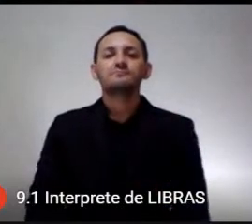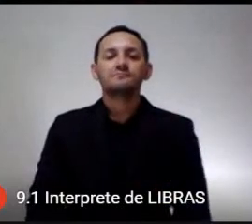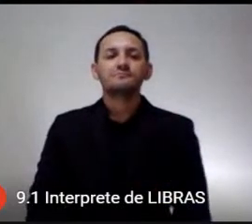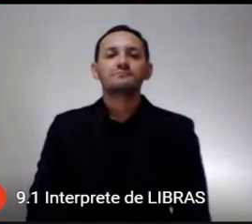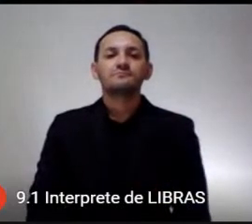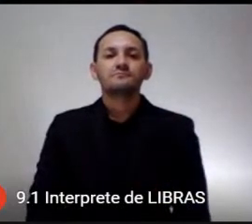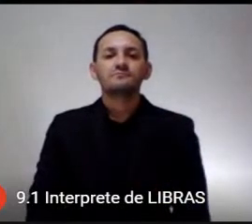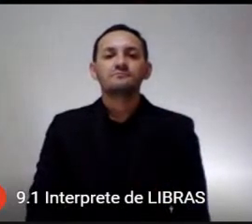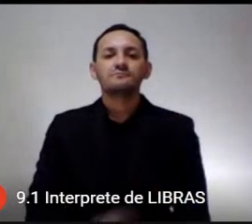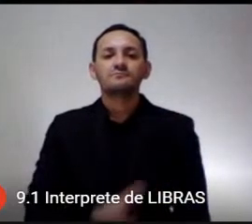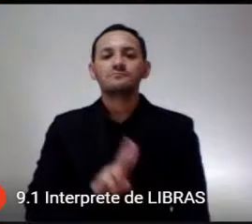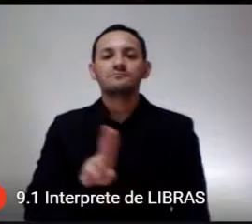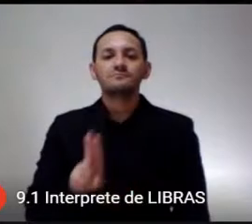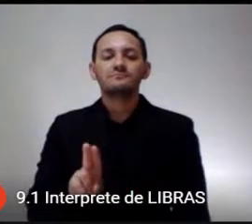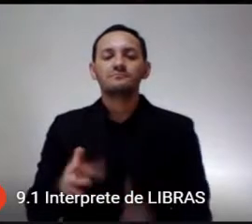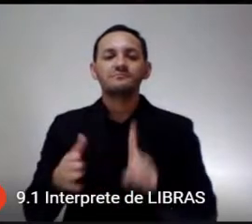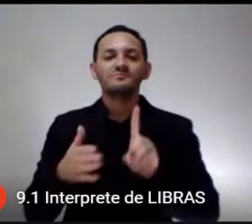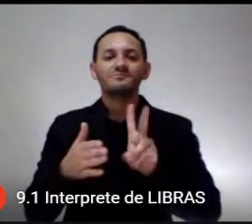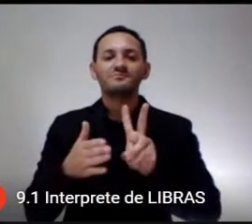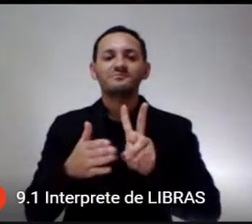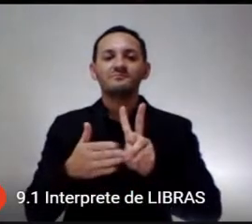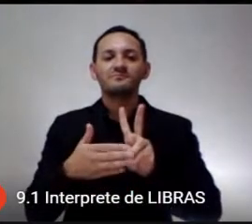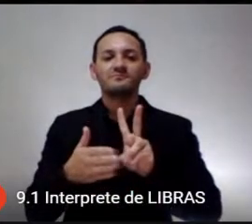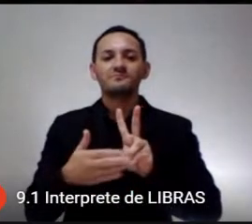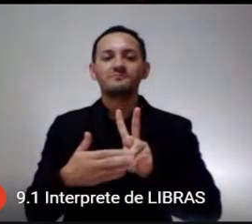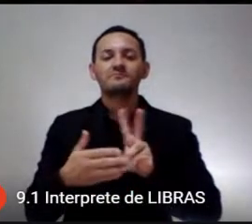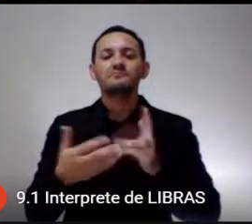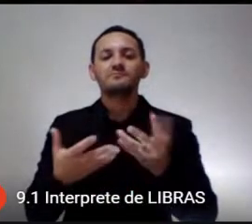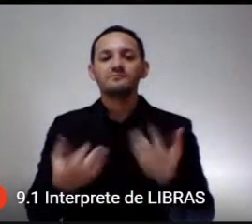E é um nome indígena.